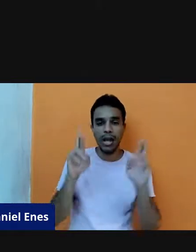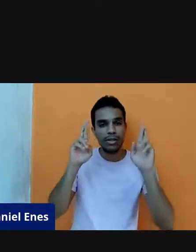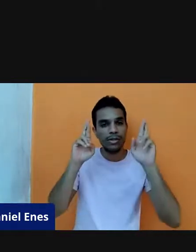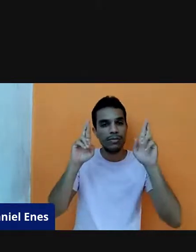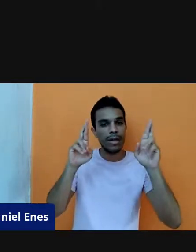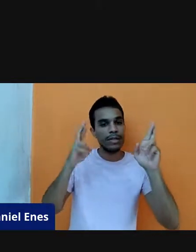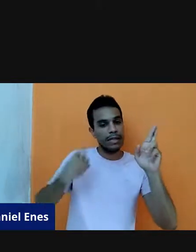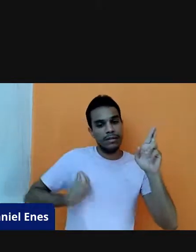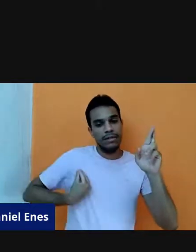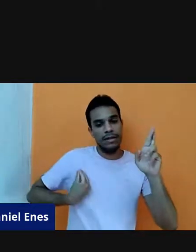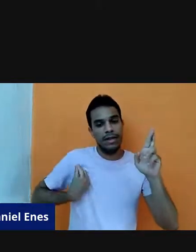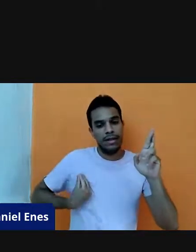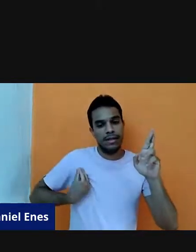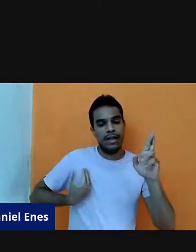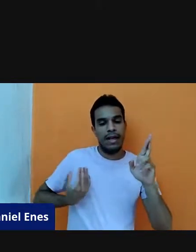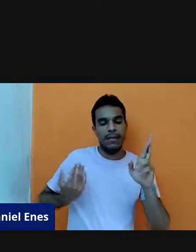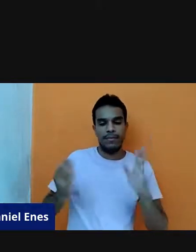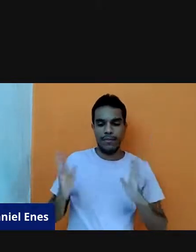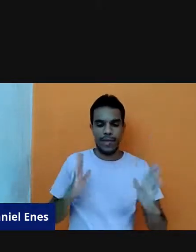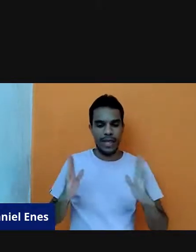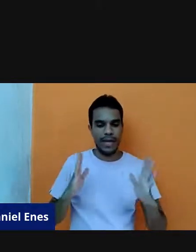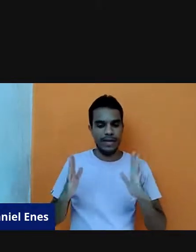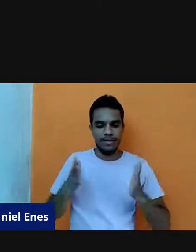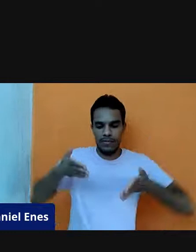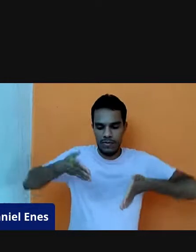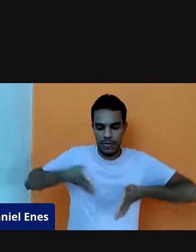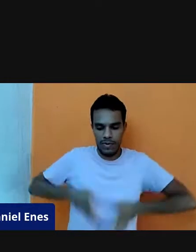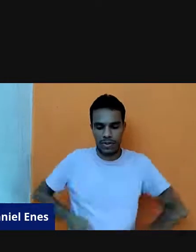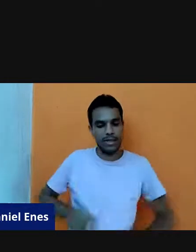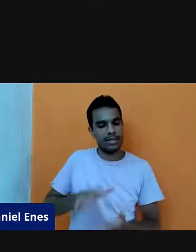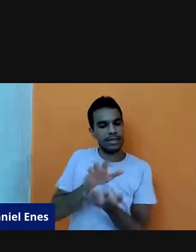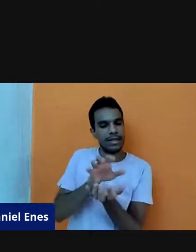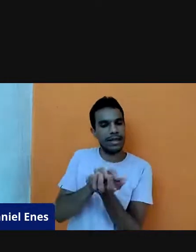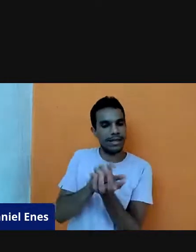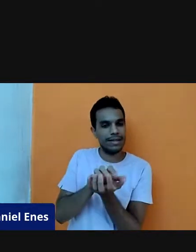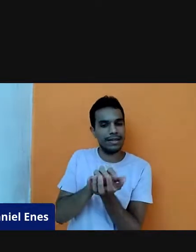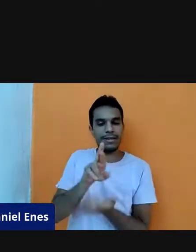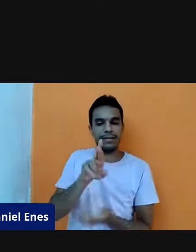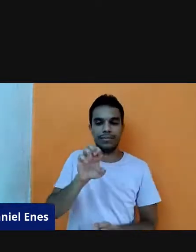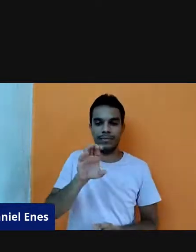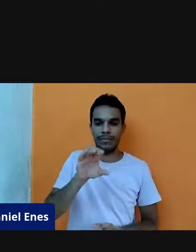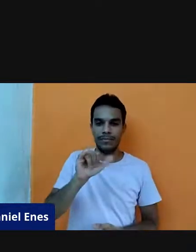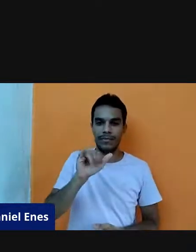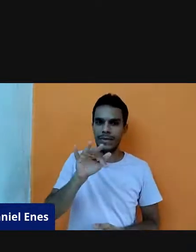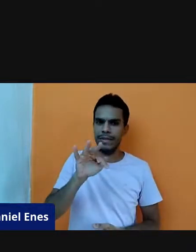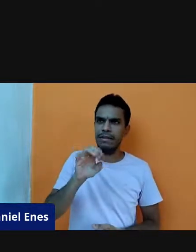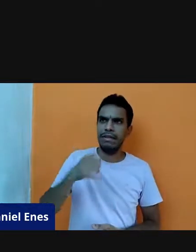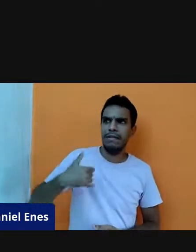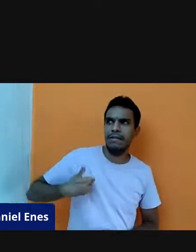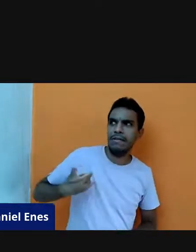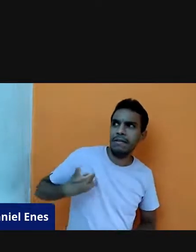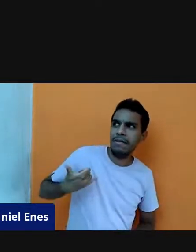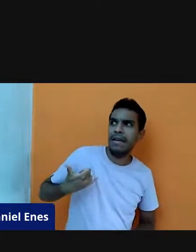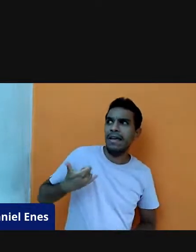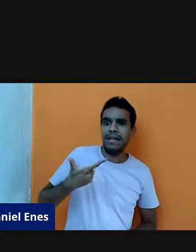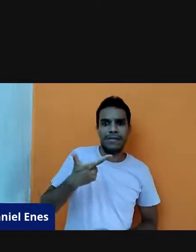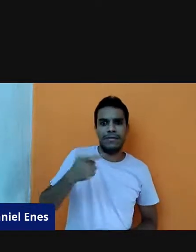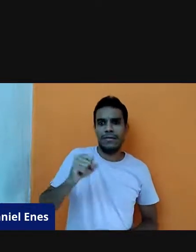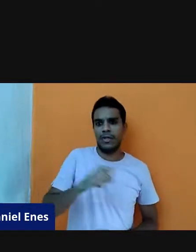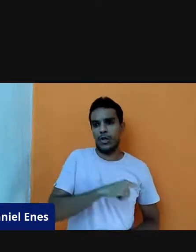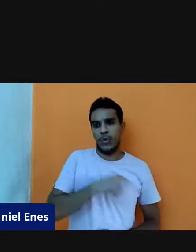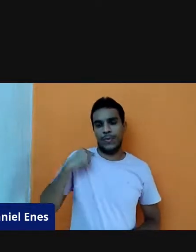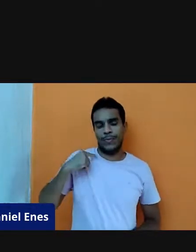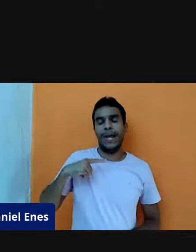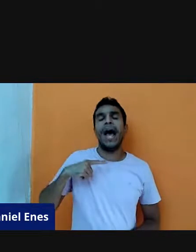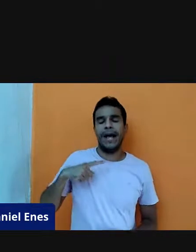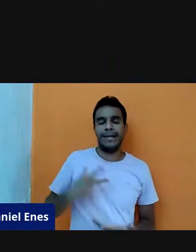vida, à época, para quem nascia em Recife, era de 28 anos. Então, ele